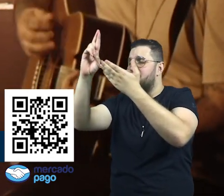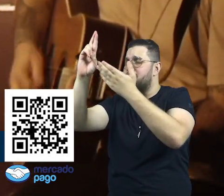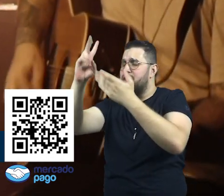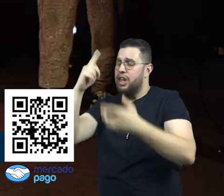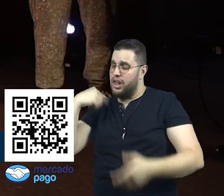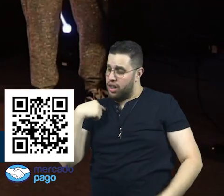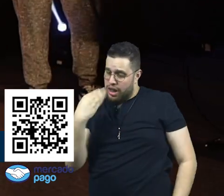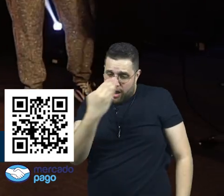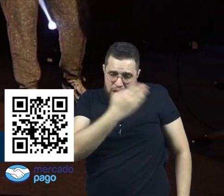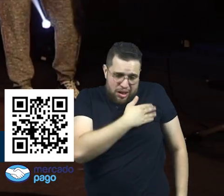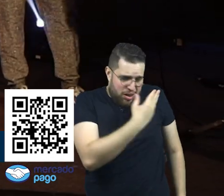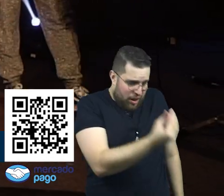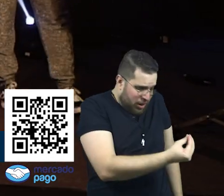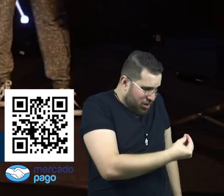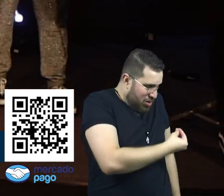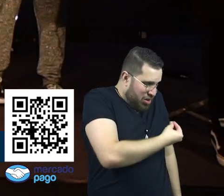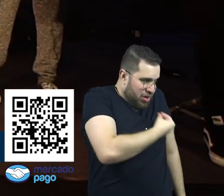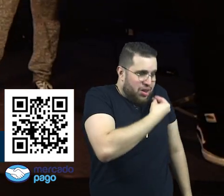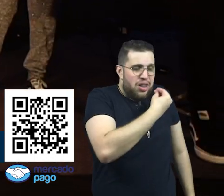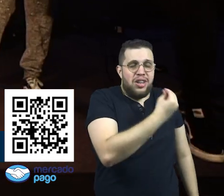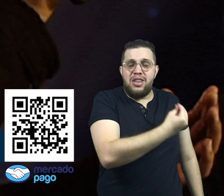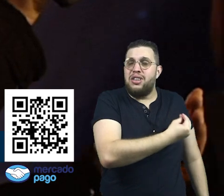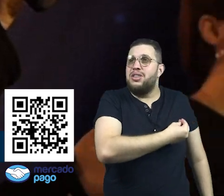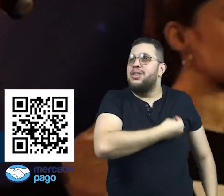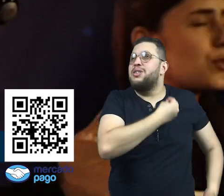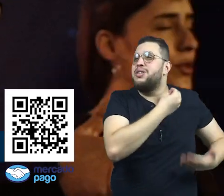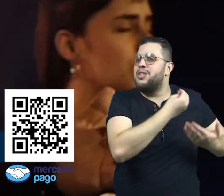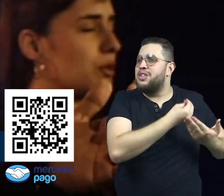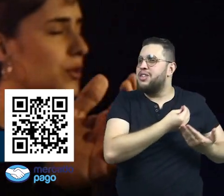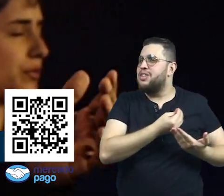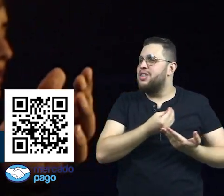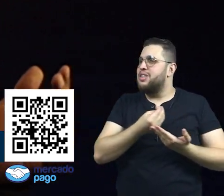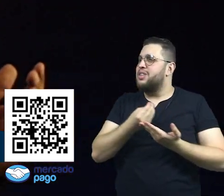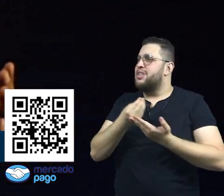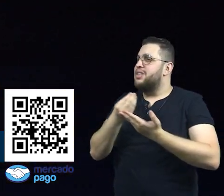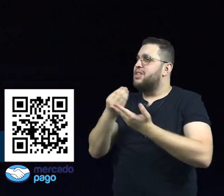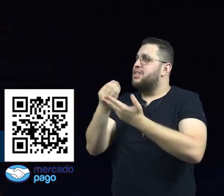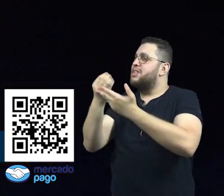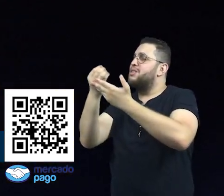Senhor, te entregamos nosso